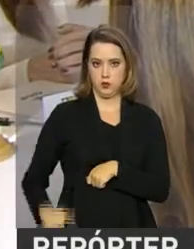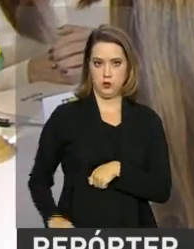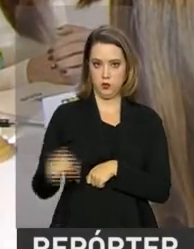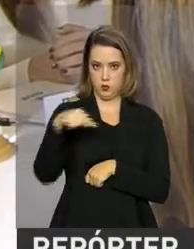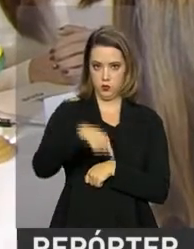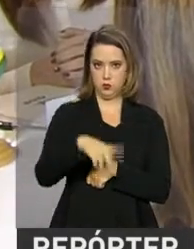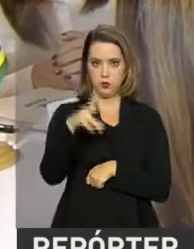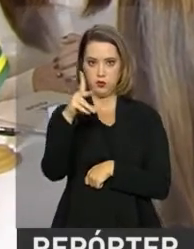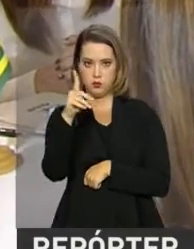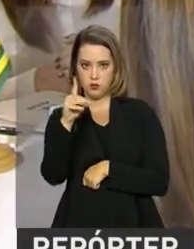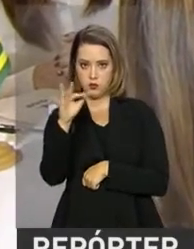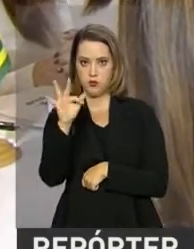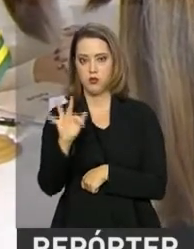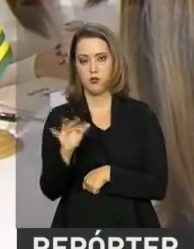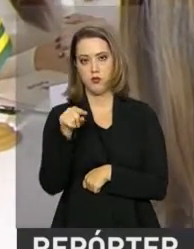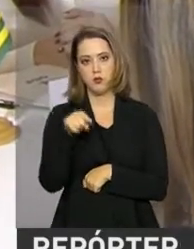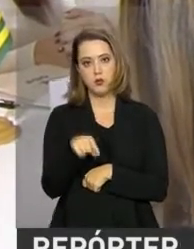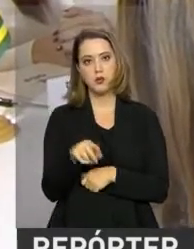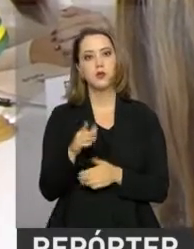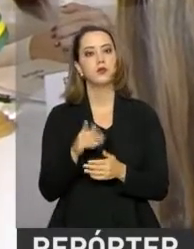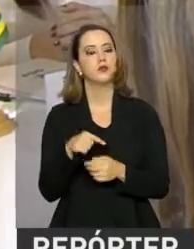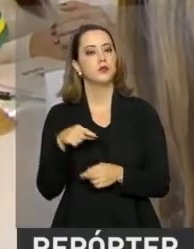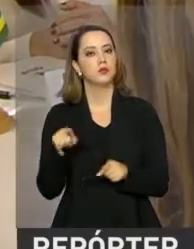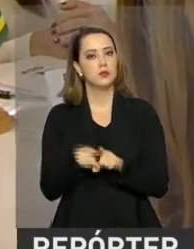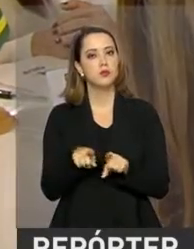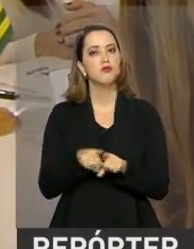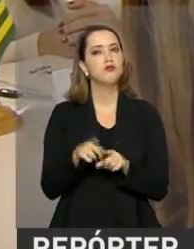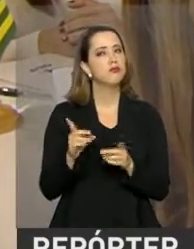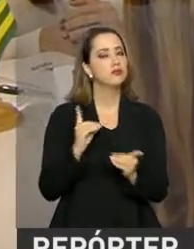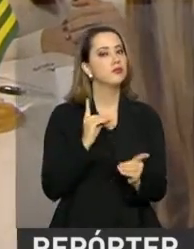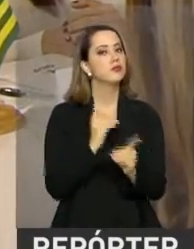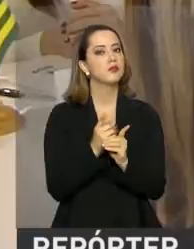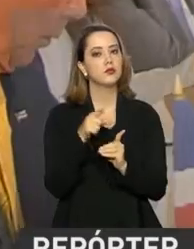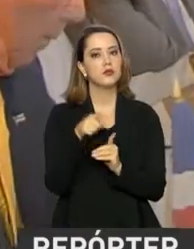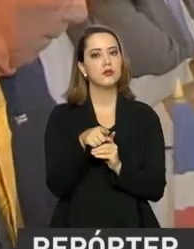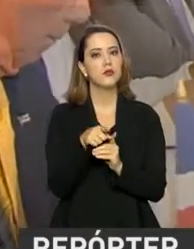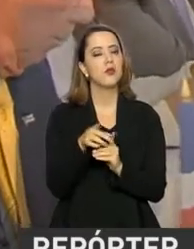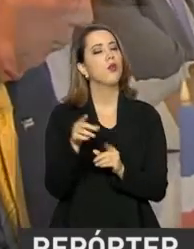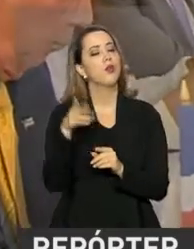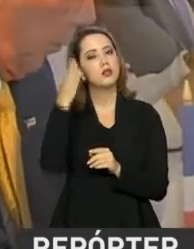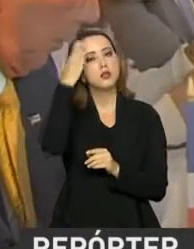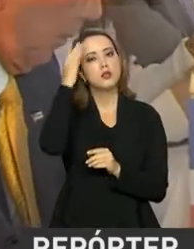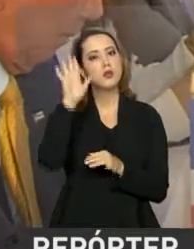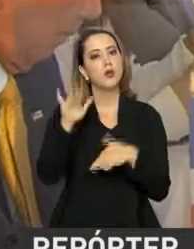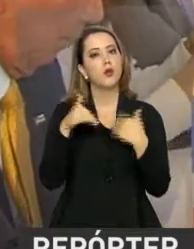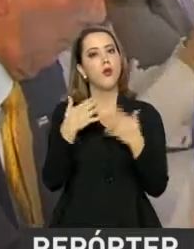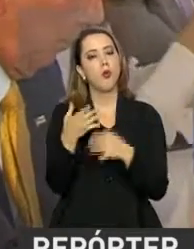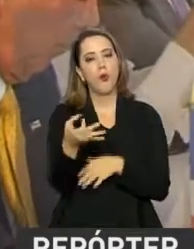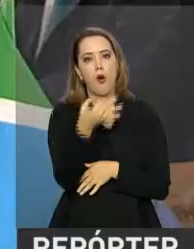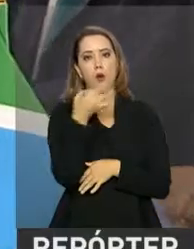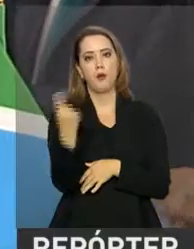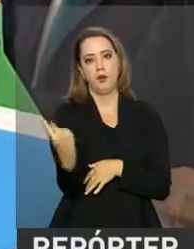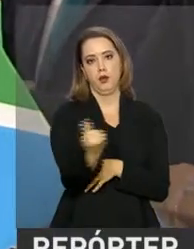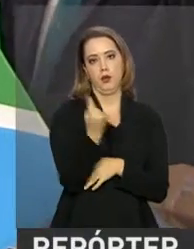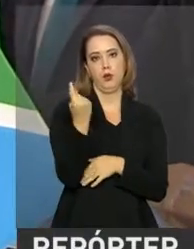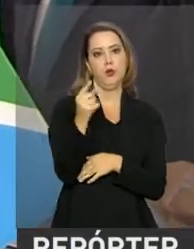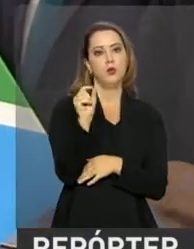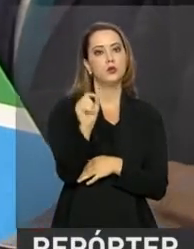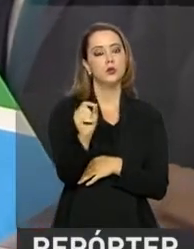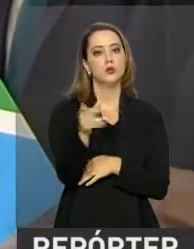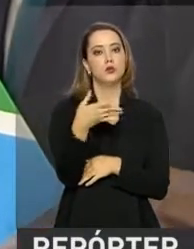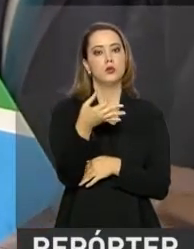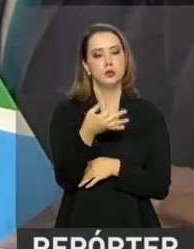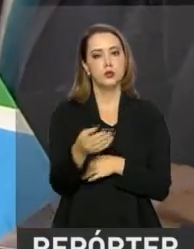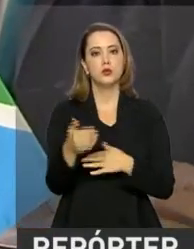governador do distrito federal rodrigo rollemberg e nesse encontro o objetivo é fechar uma pauta comum para discutir durante o